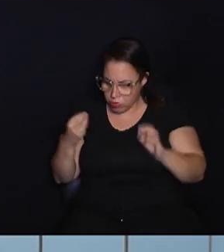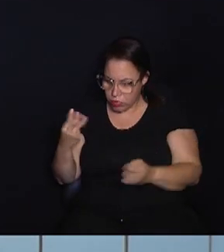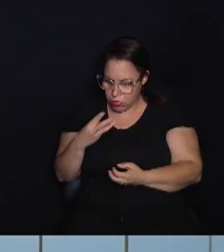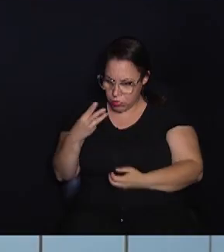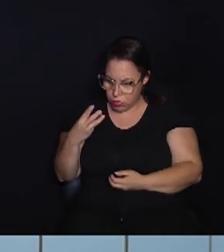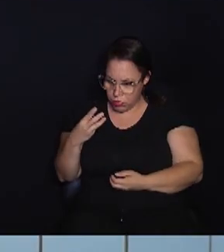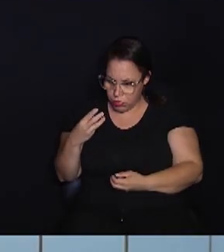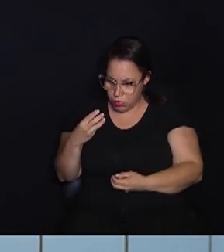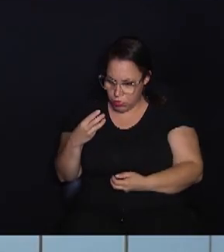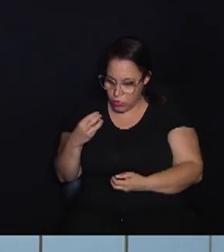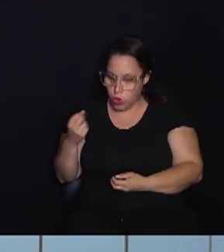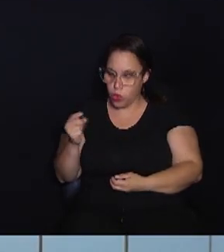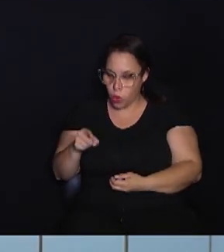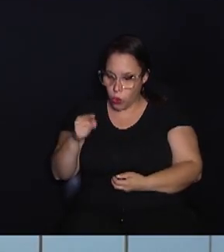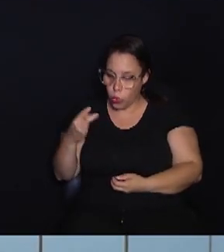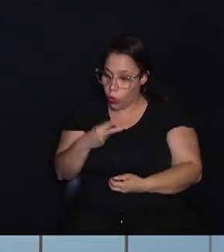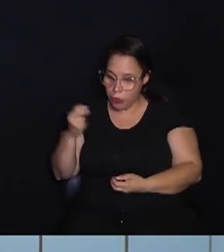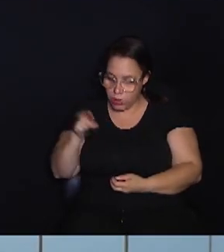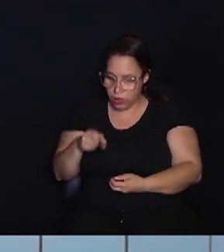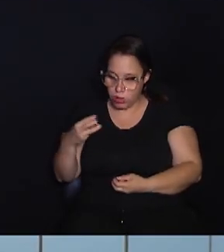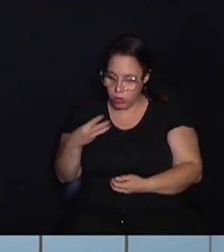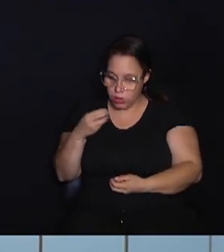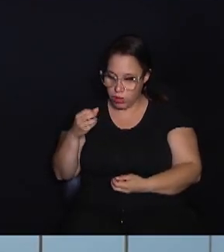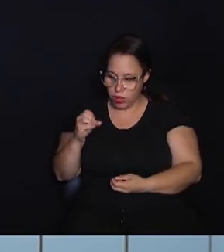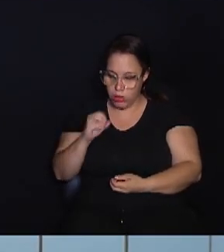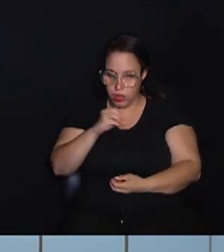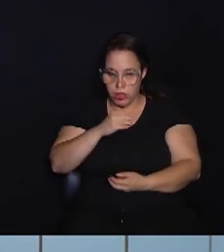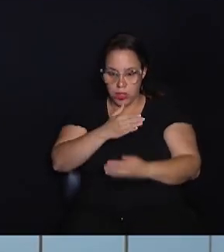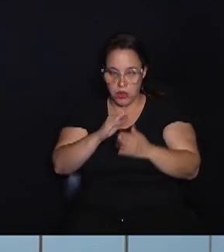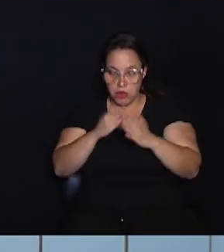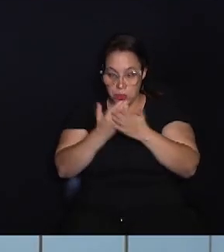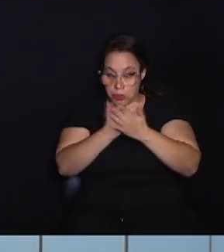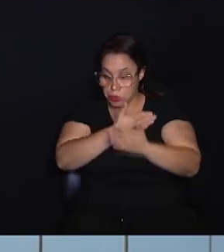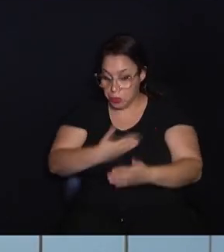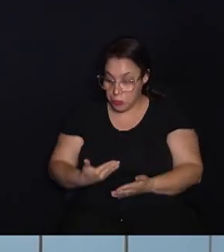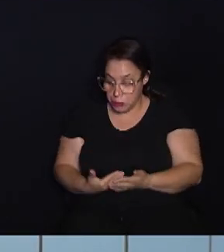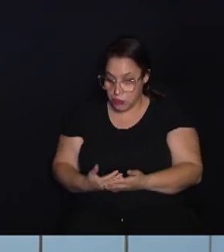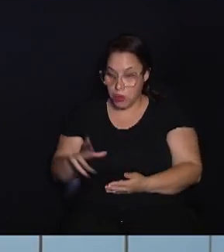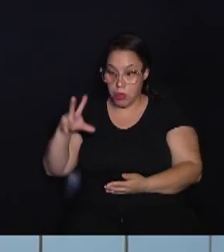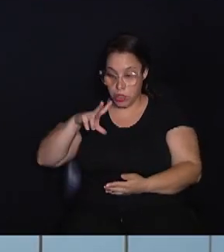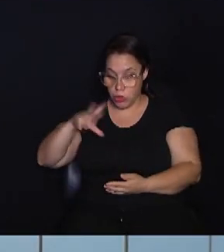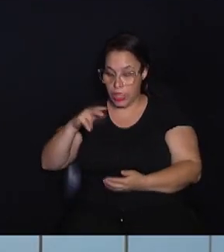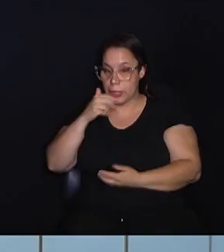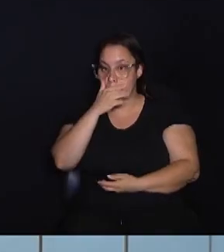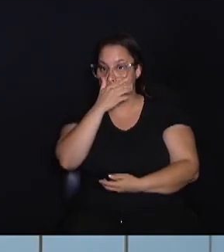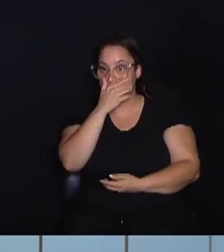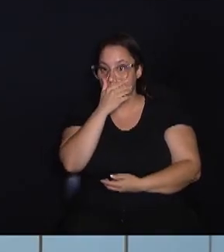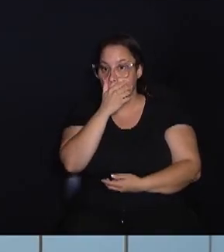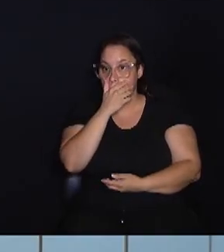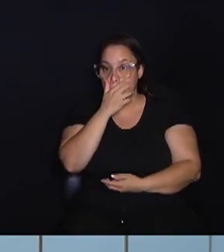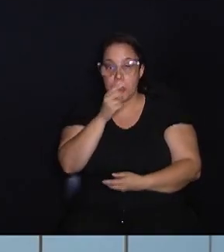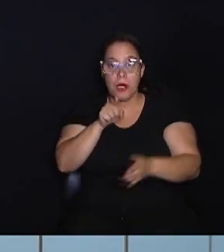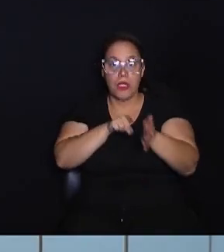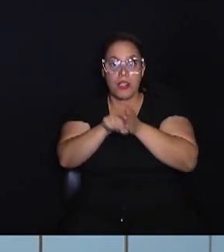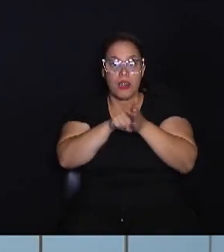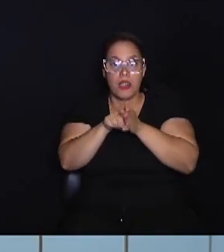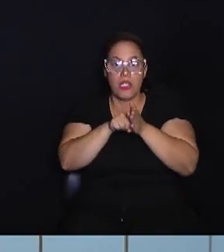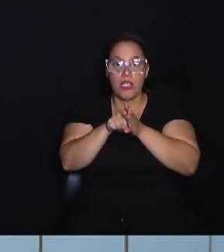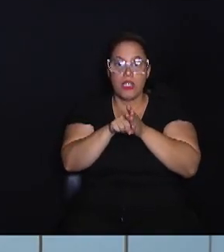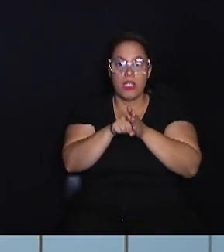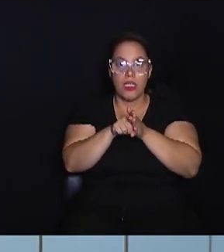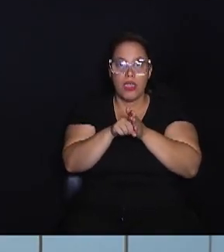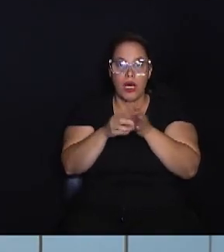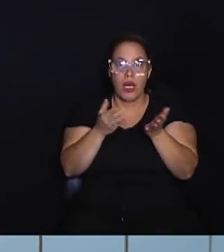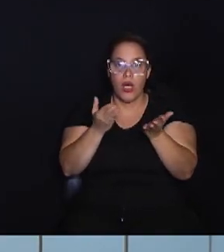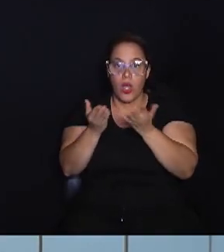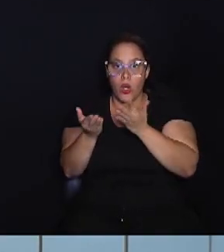2.300 estudantes de escolas públicas, municipais, estaduais, escolas particulares, e a pesquisa dela era assim, tentar